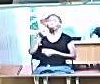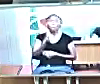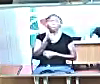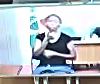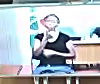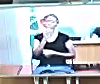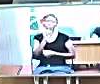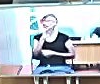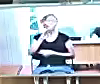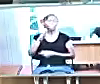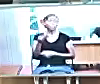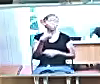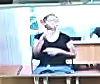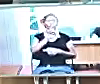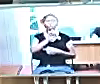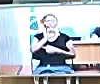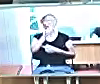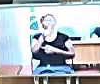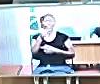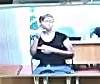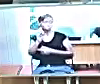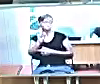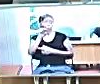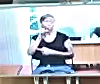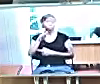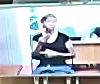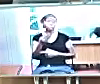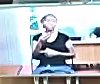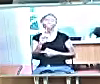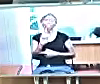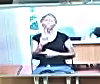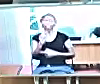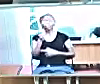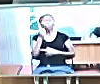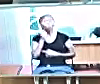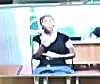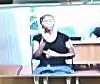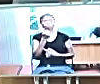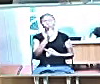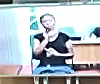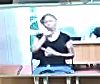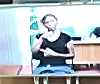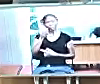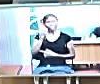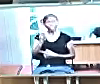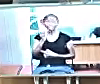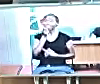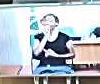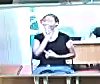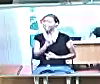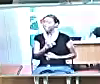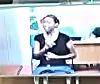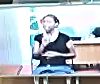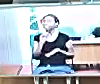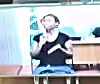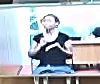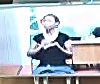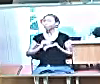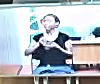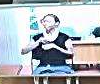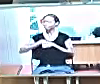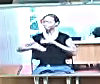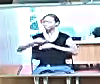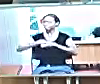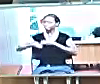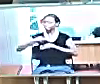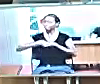9 768 milhões de reais e seria de quase 11 meio não fosse a renegociação da dívida também foi